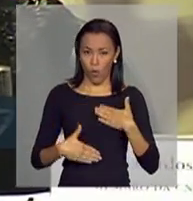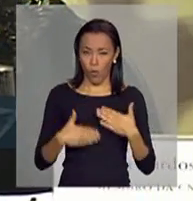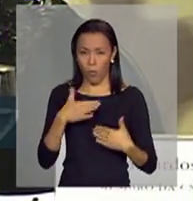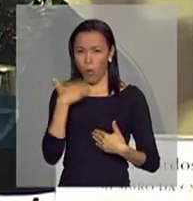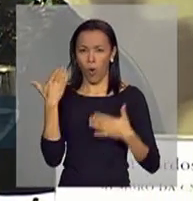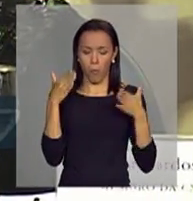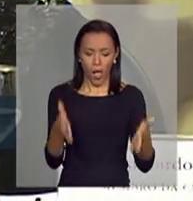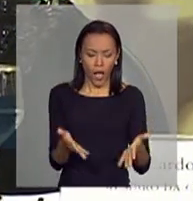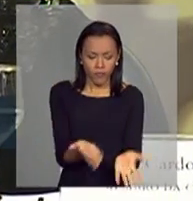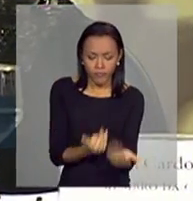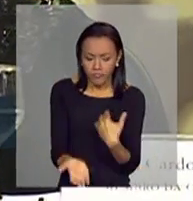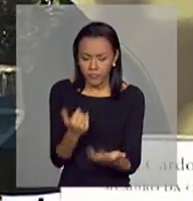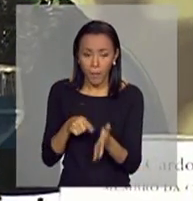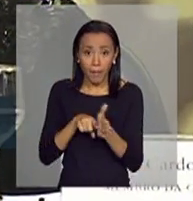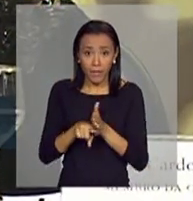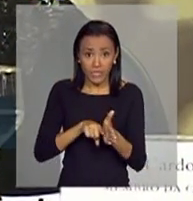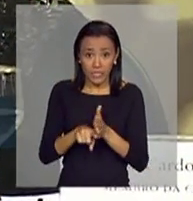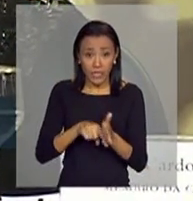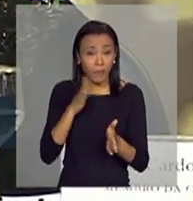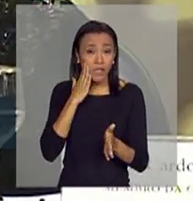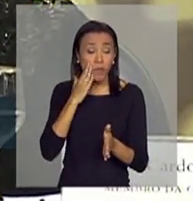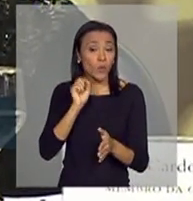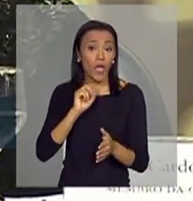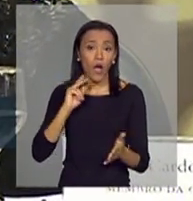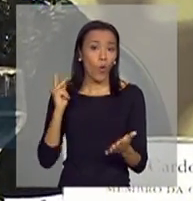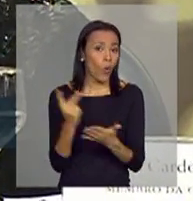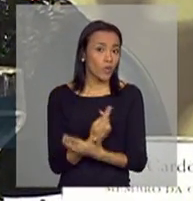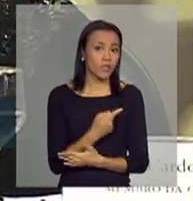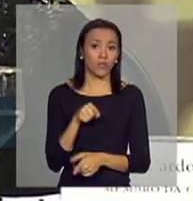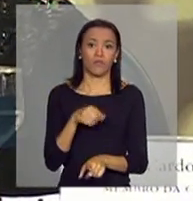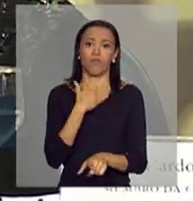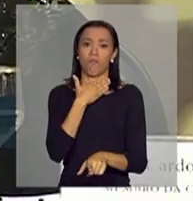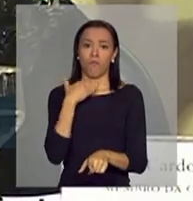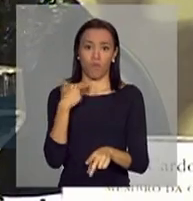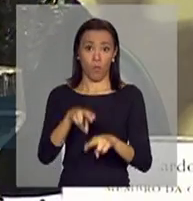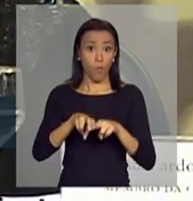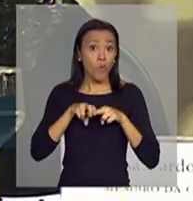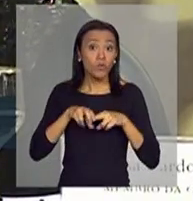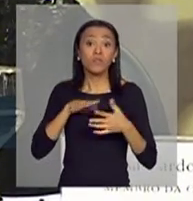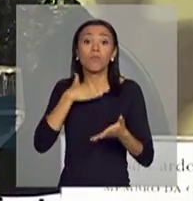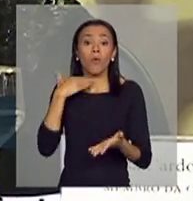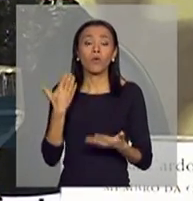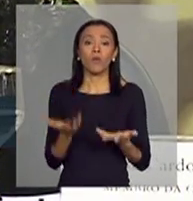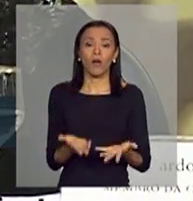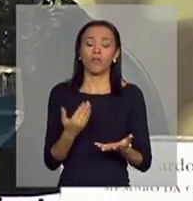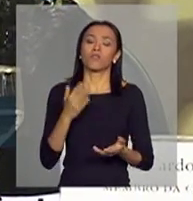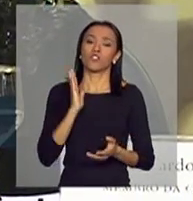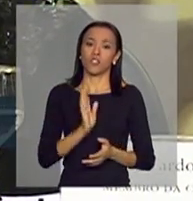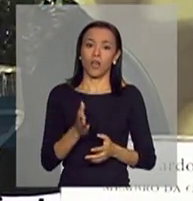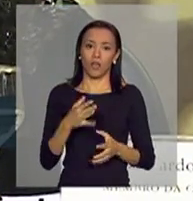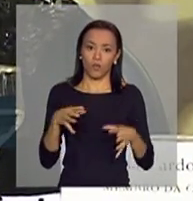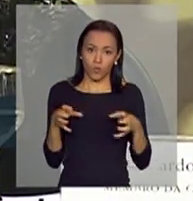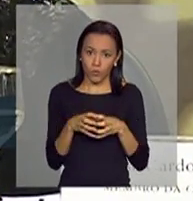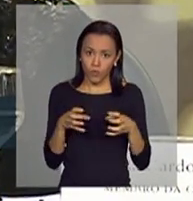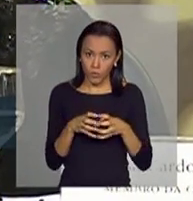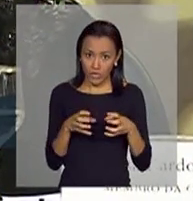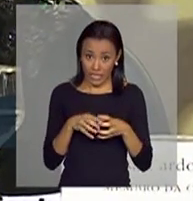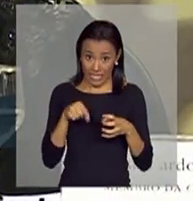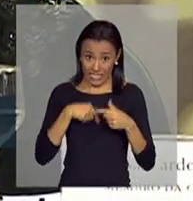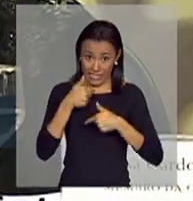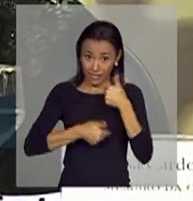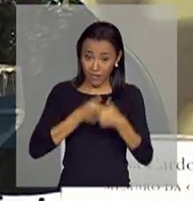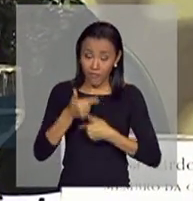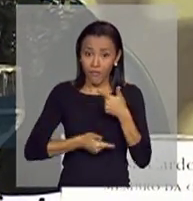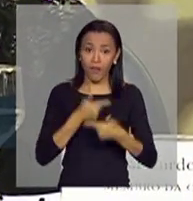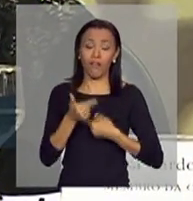Secretaria de Direitos Humanos, o Ministério Público também tem um processo, também está junto a nós nessa força-tarefa para